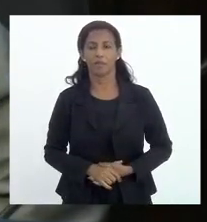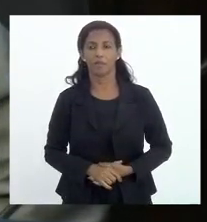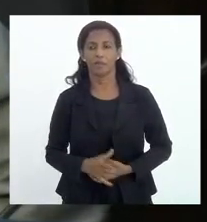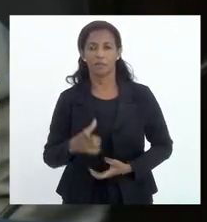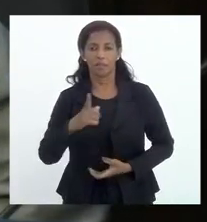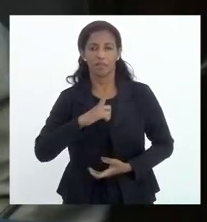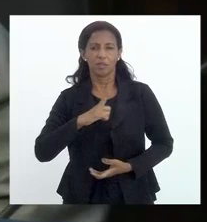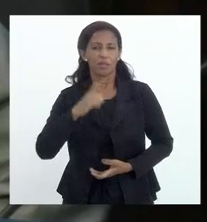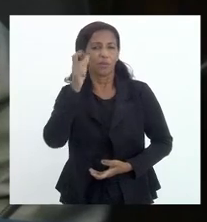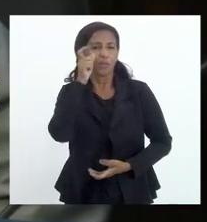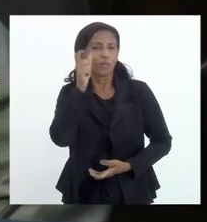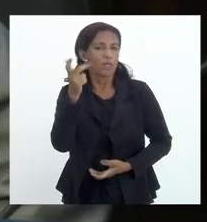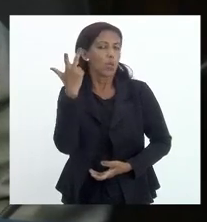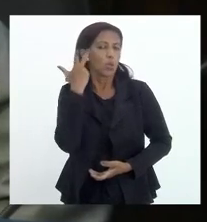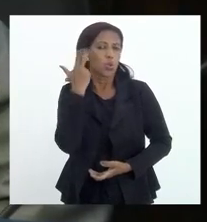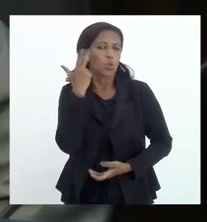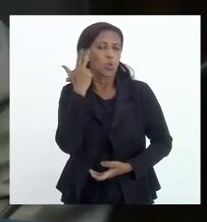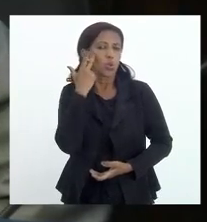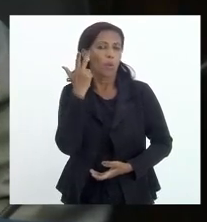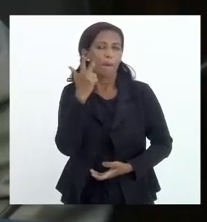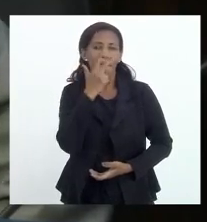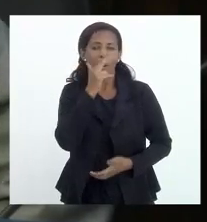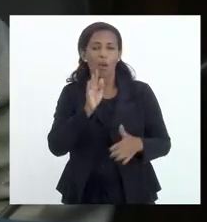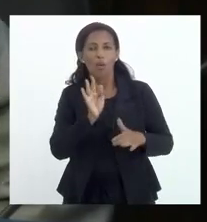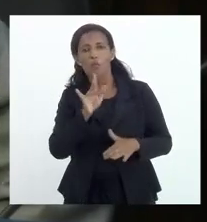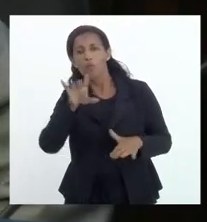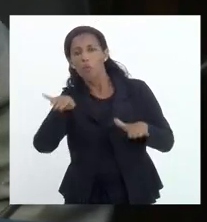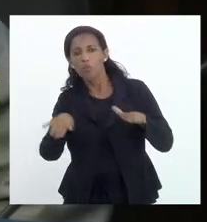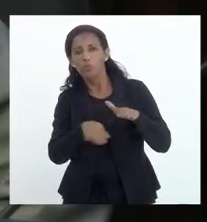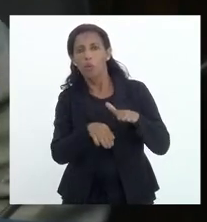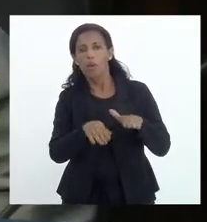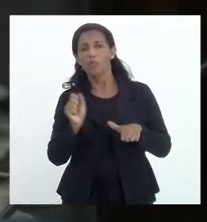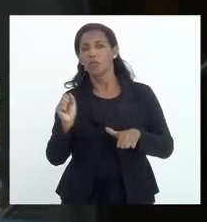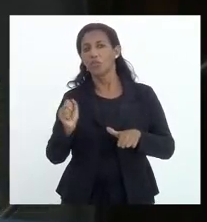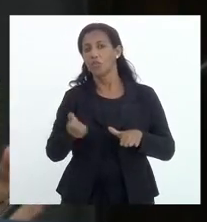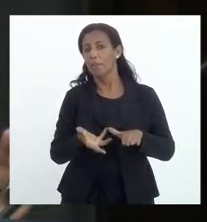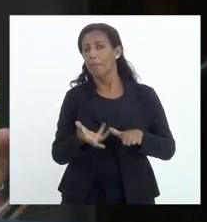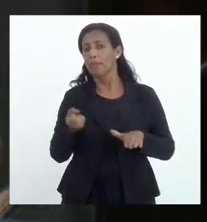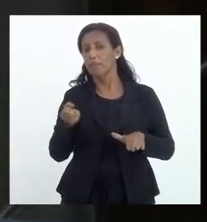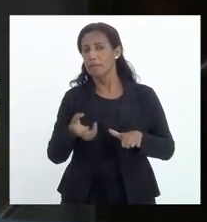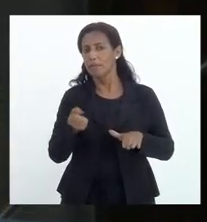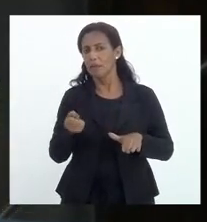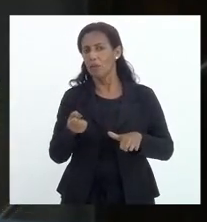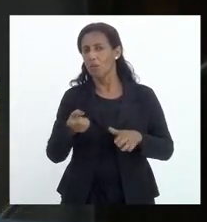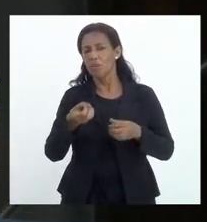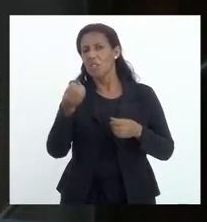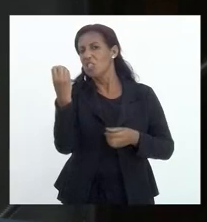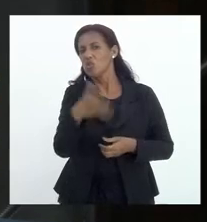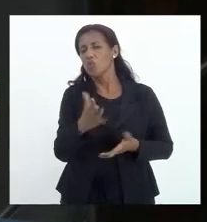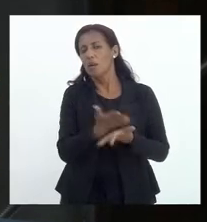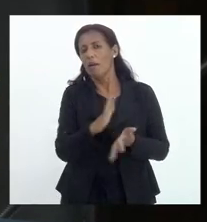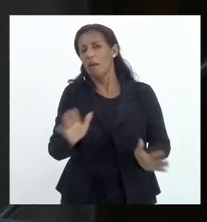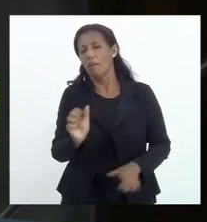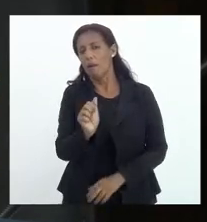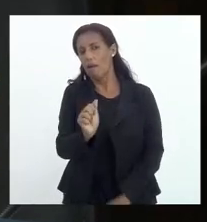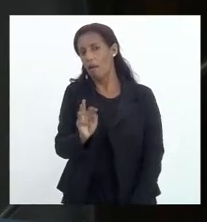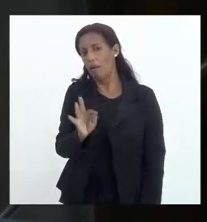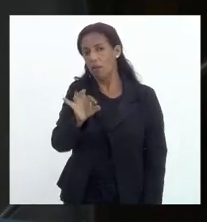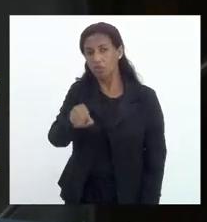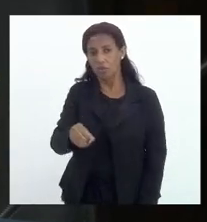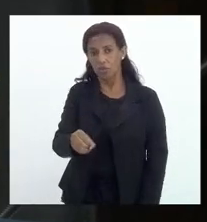têm um interesse, normalmente a grande maioria ali são fundos de pensão, e eles não querem se desfazer desse ativo,